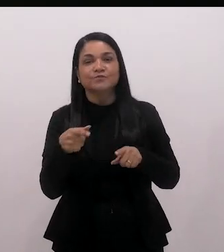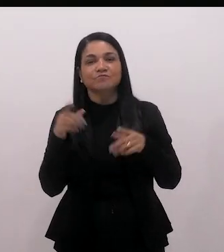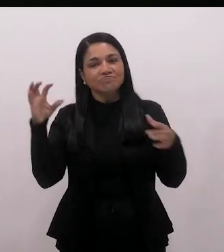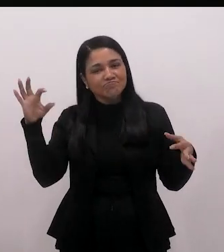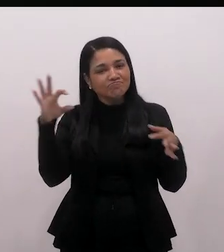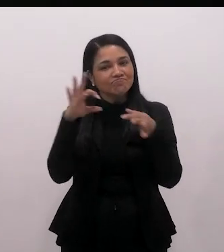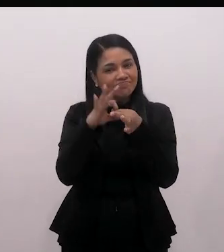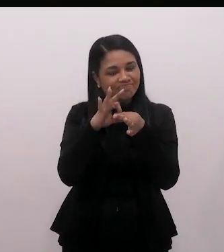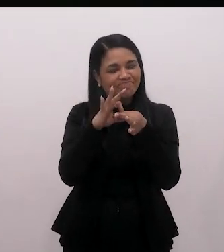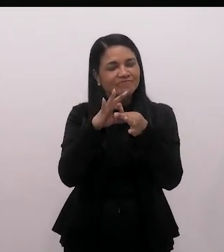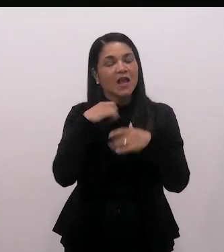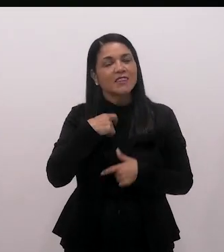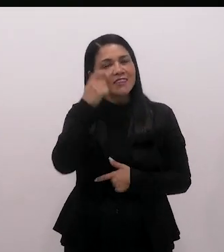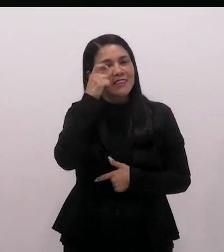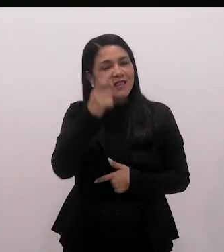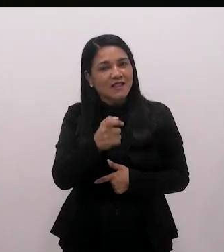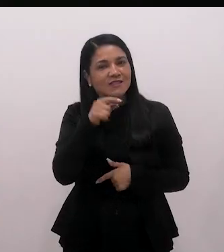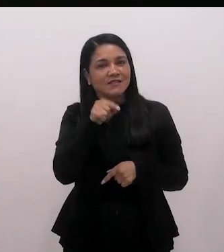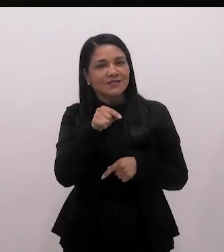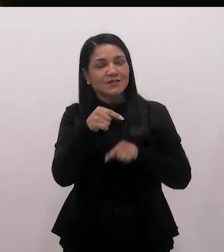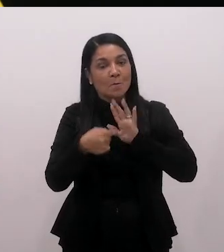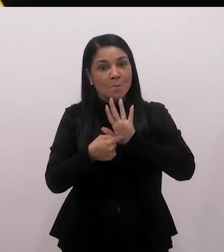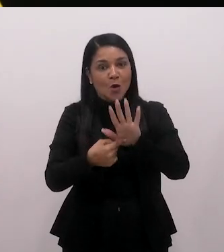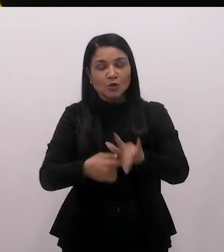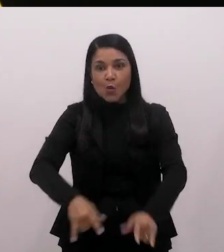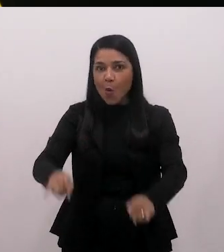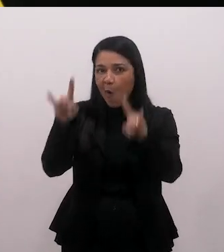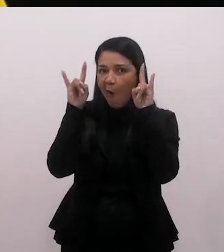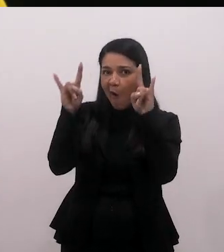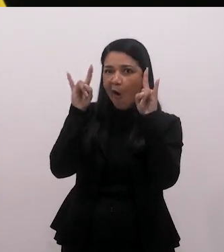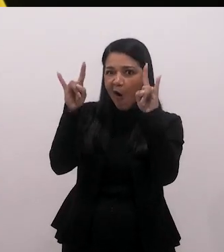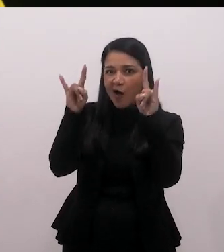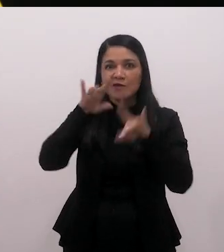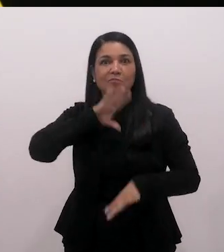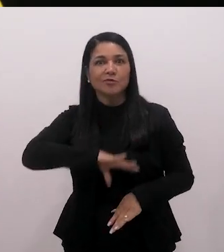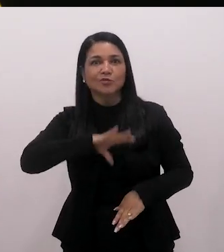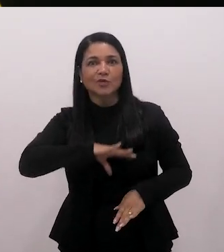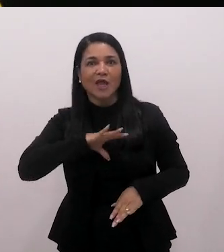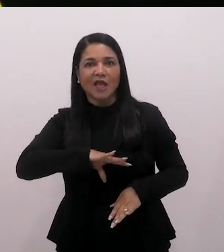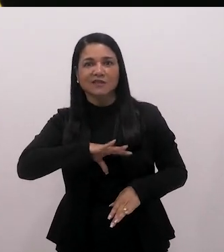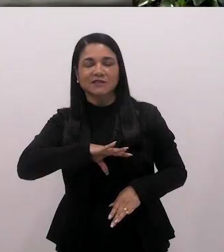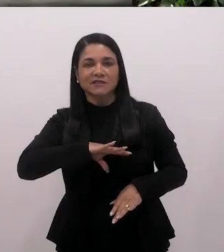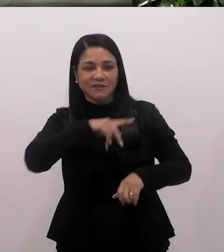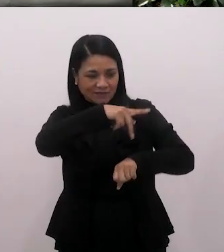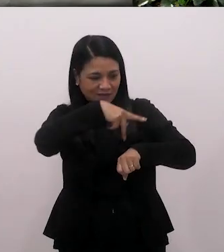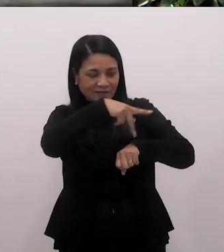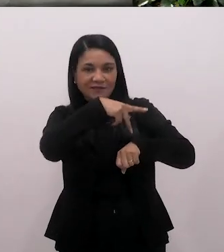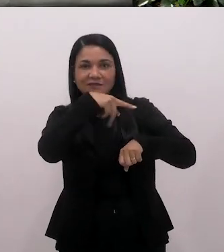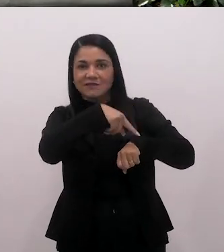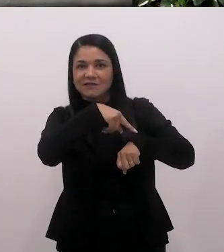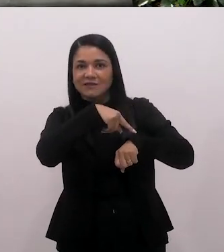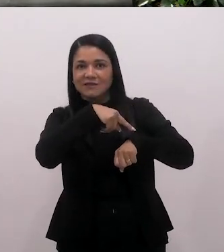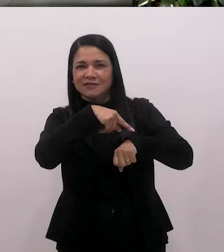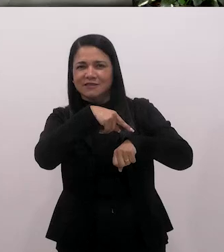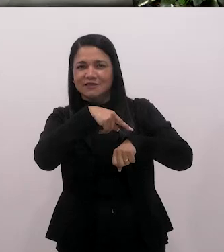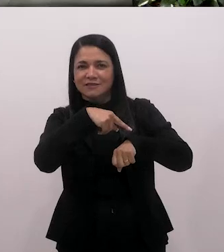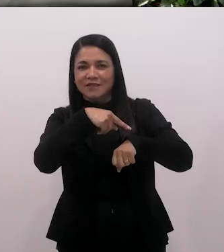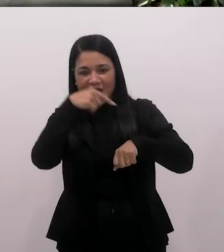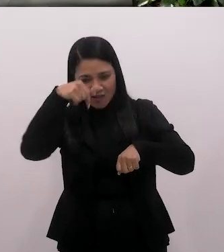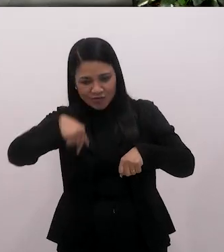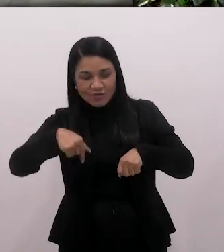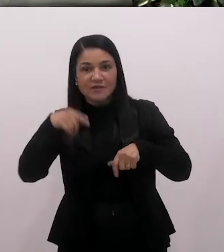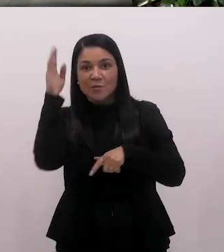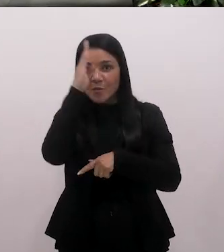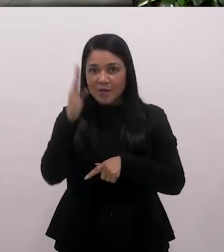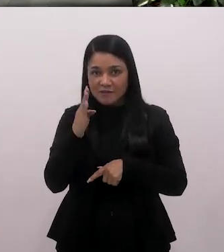um link, eu achei muito interessante que ela traz rock português para o Brasil. Você nunca pensa em Portugal fazendo rock,